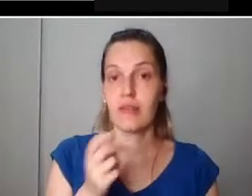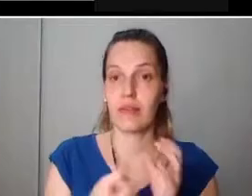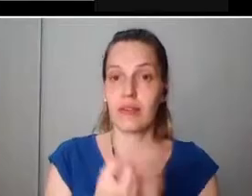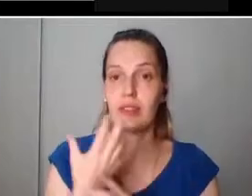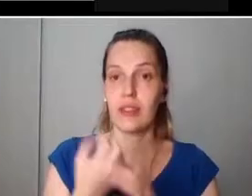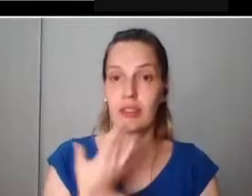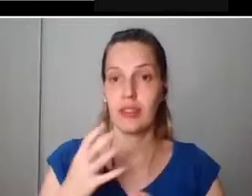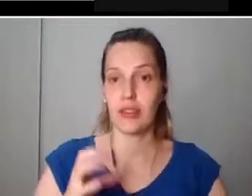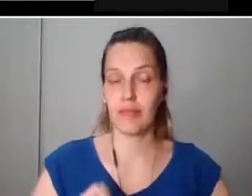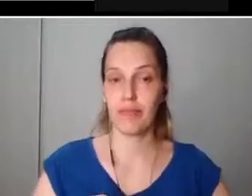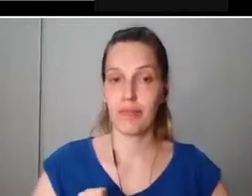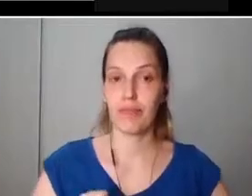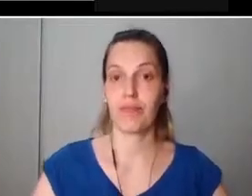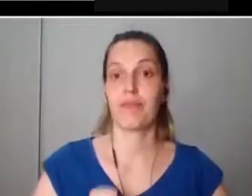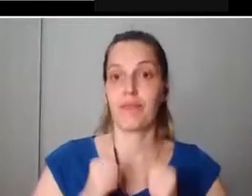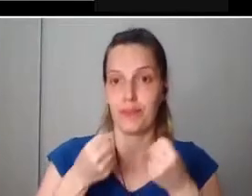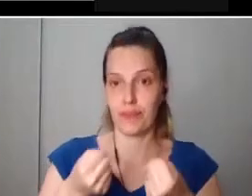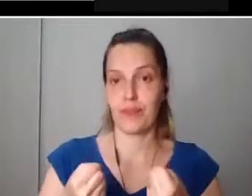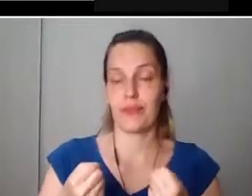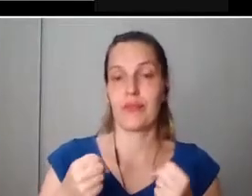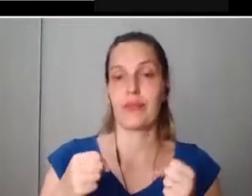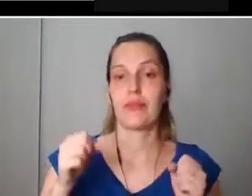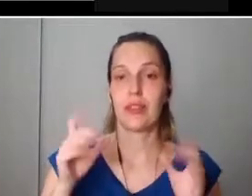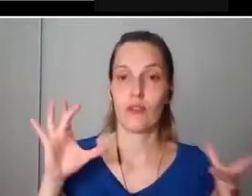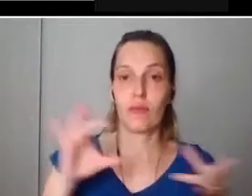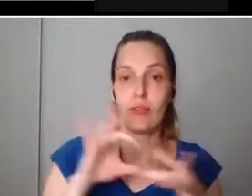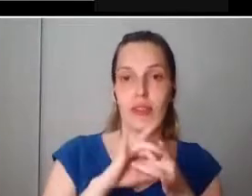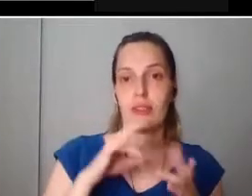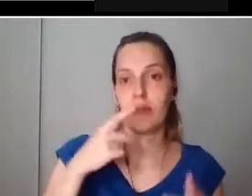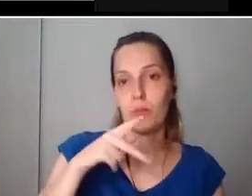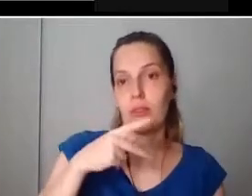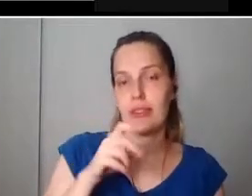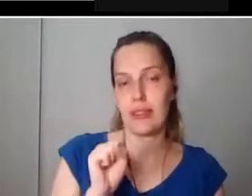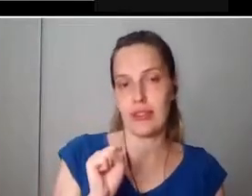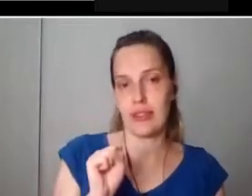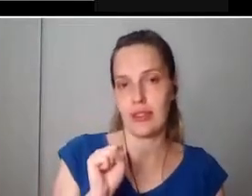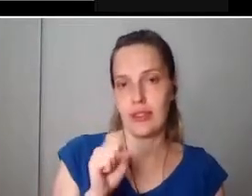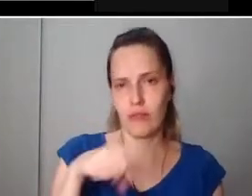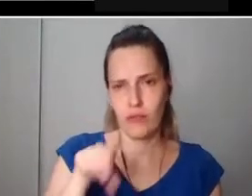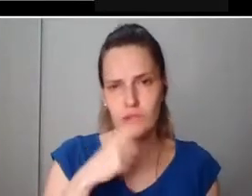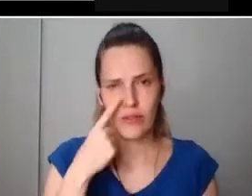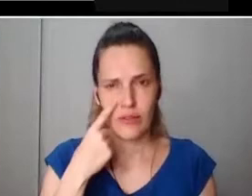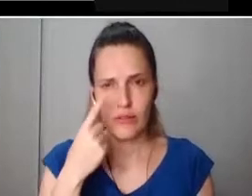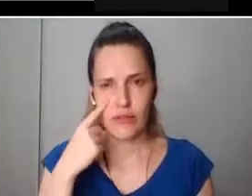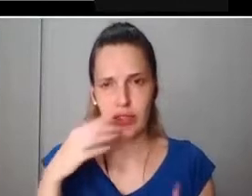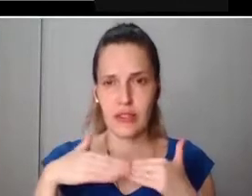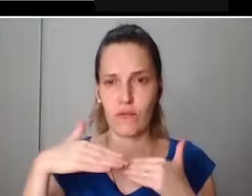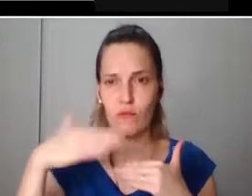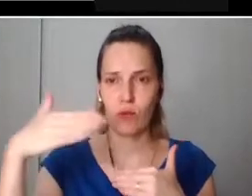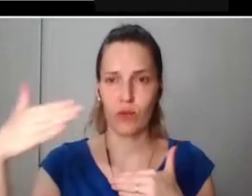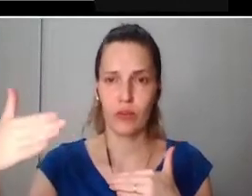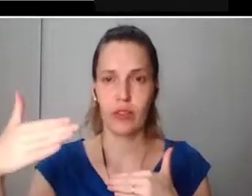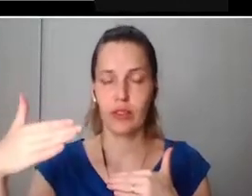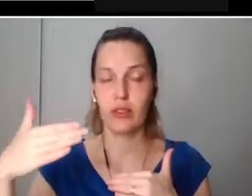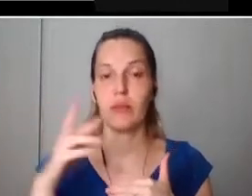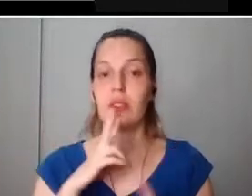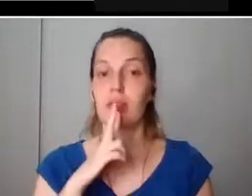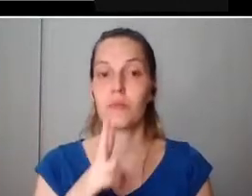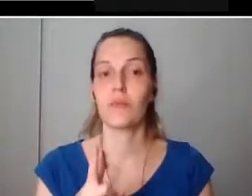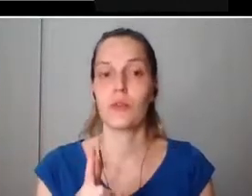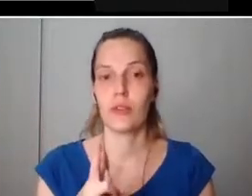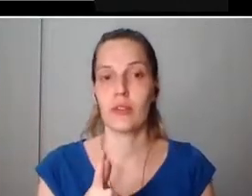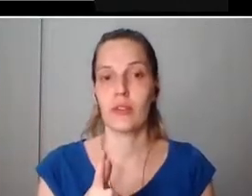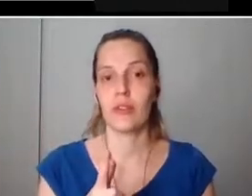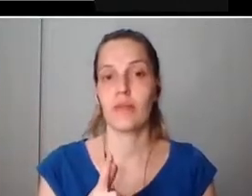para a proteína S. E aqui vocês estão vendo, né, a evolução da resposta também aos títulos de